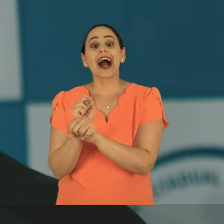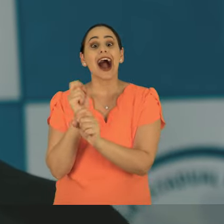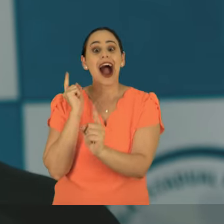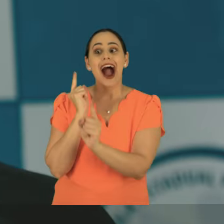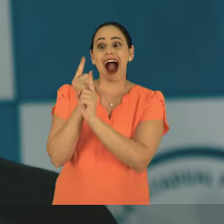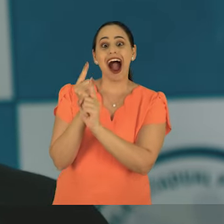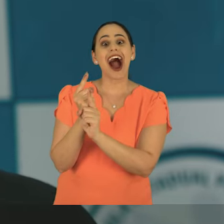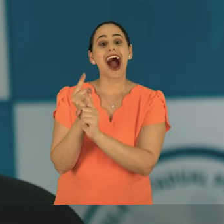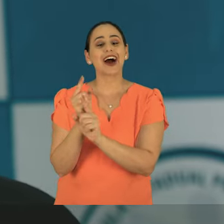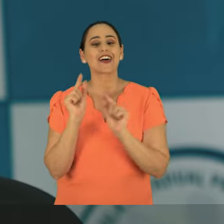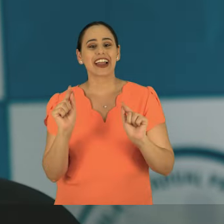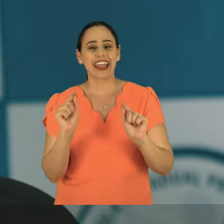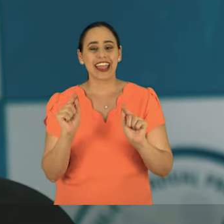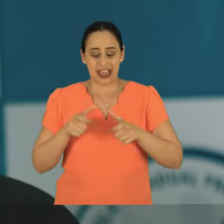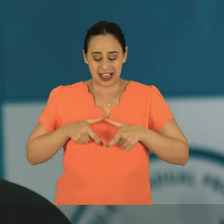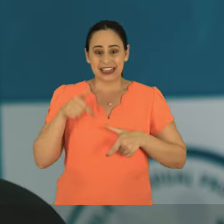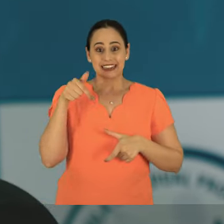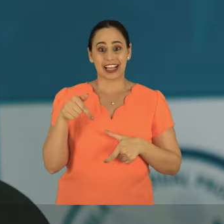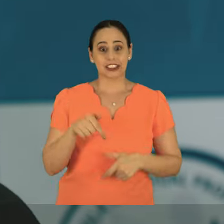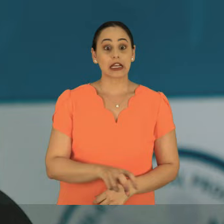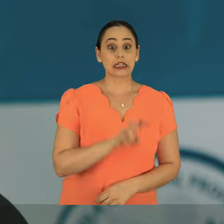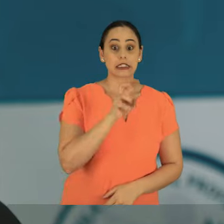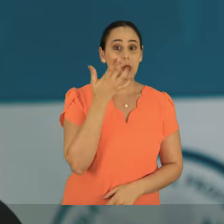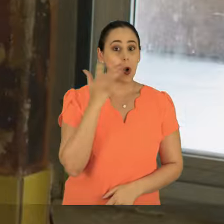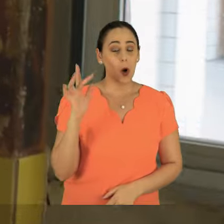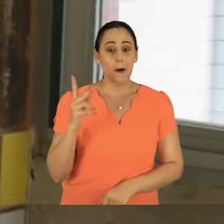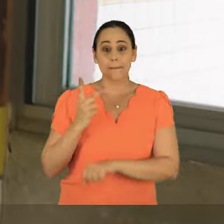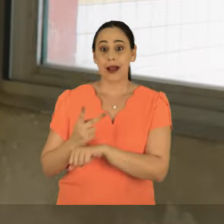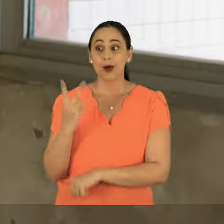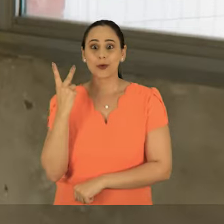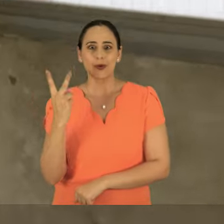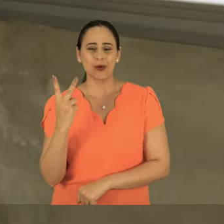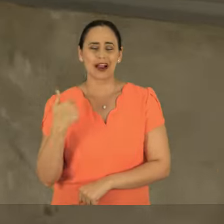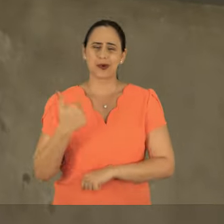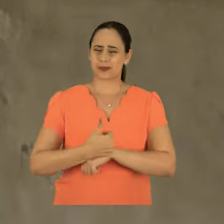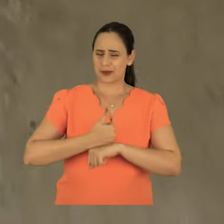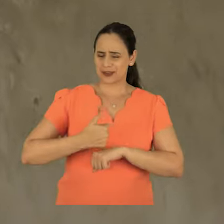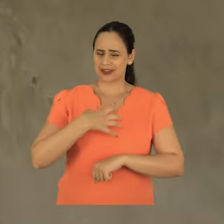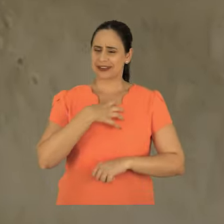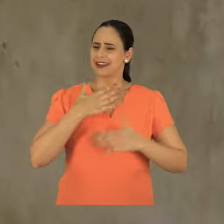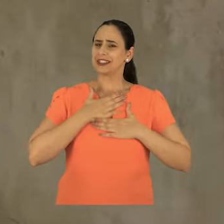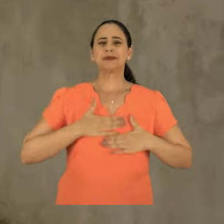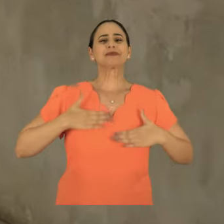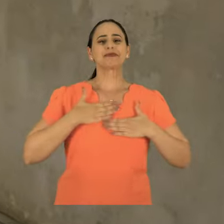os sete medalhistas, né? 5 ouros e 2 pratas, o que me deixou assim, imensamente realizado profissionalmente.